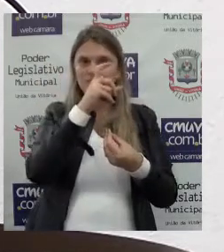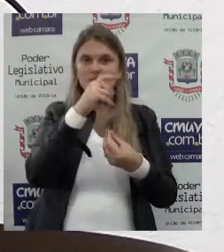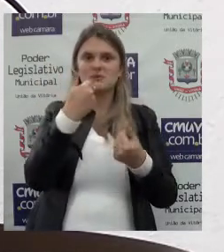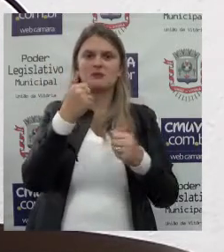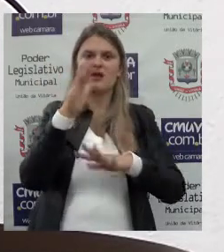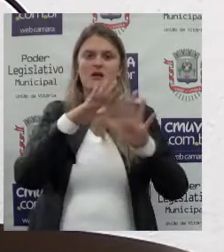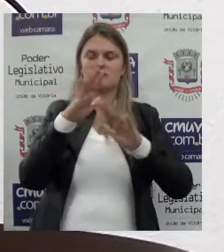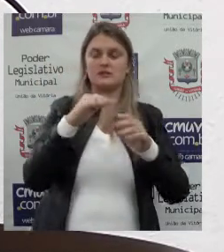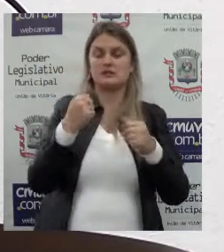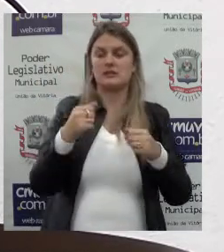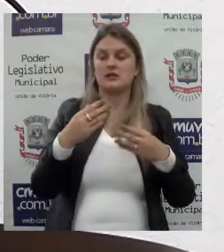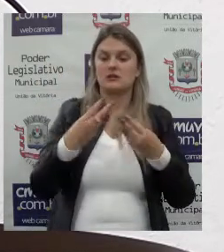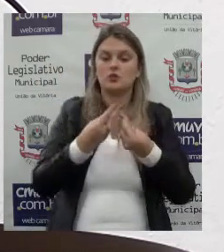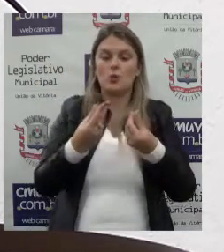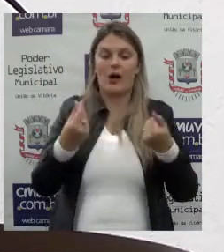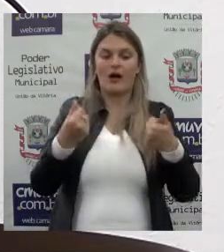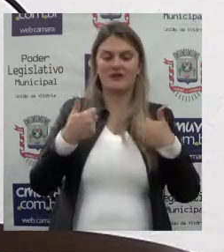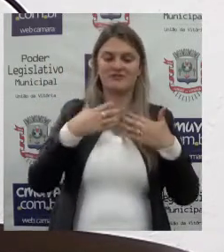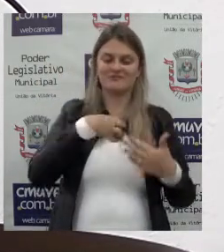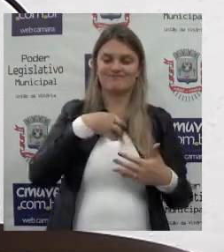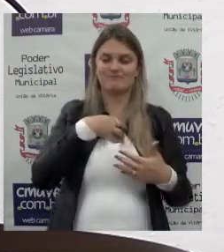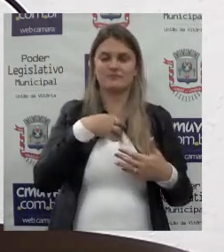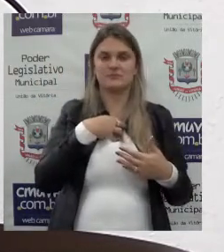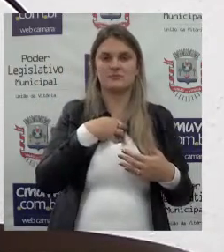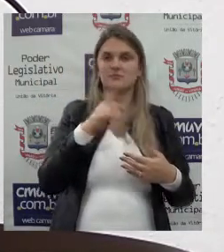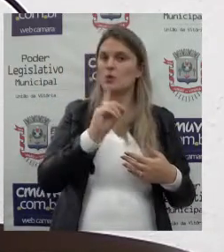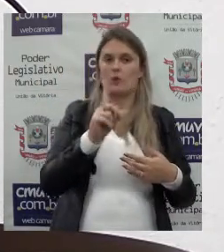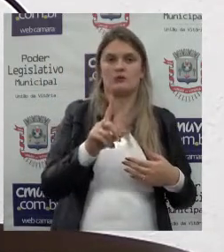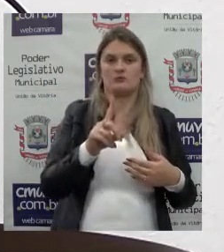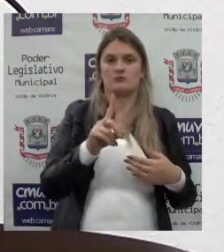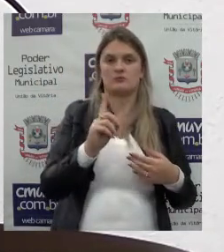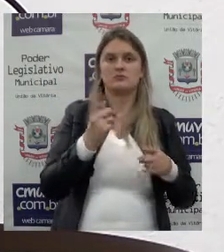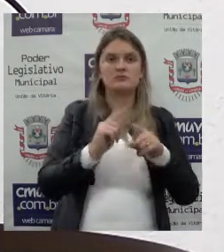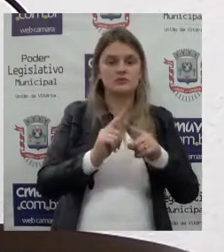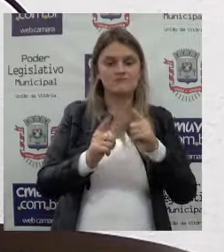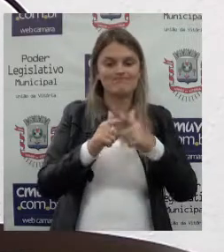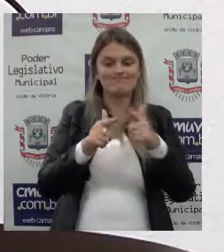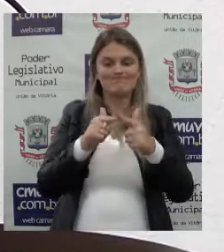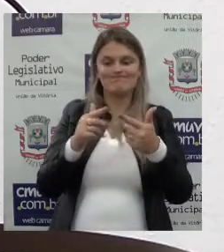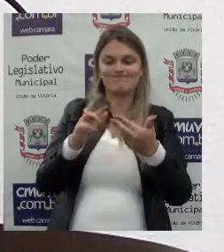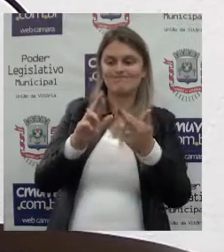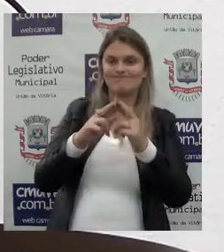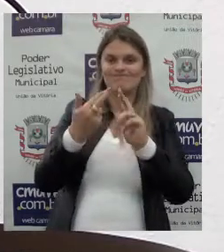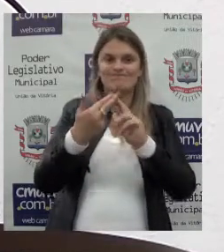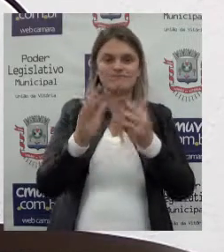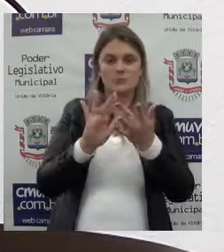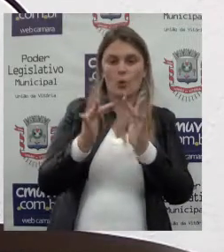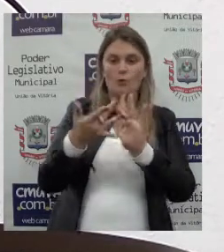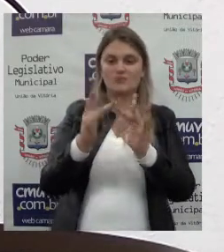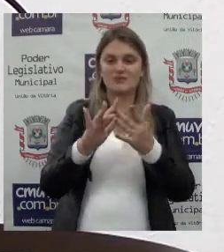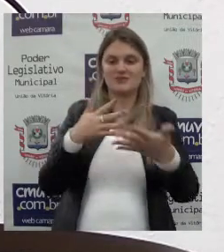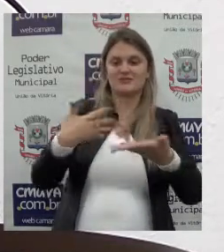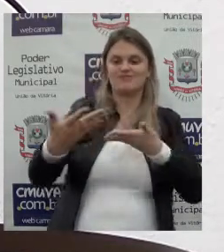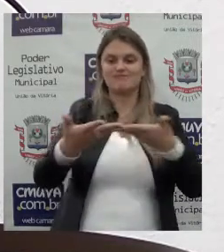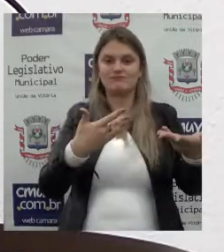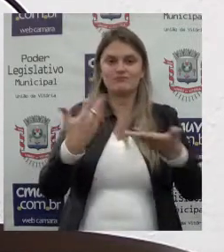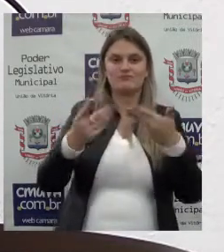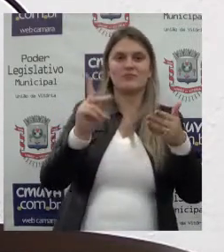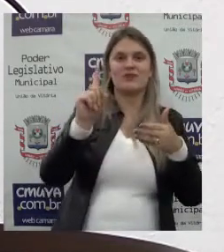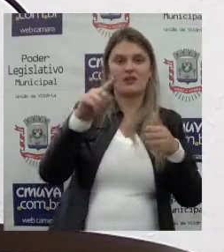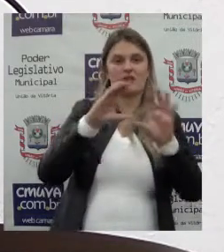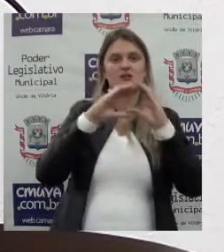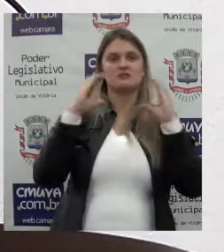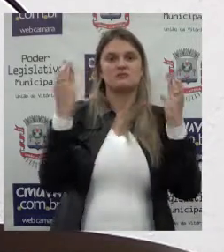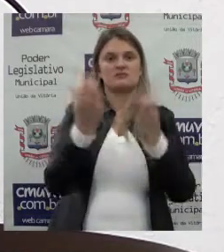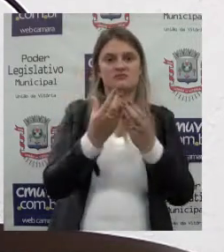vezes. A gente procura tirar o militarismo achando que o militarismo é o problema com a comunidade, mas não é. O problema da relação do policial com a comunidade,